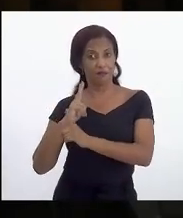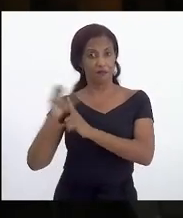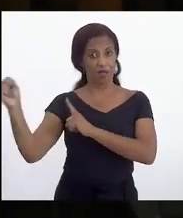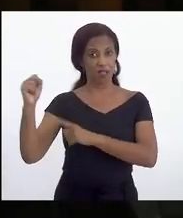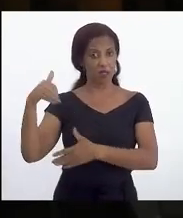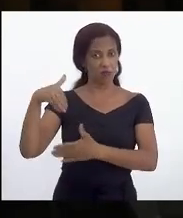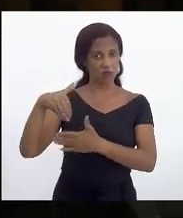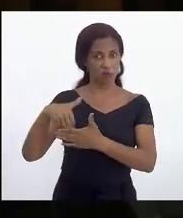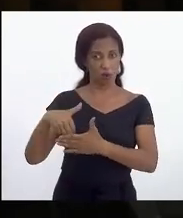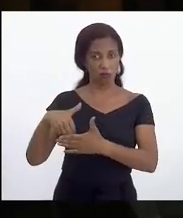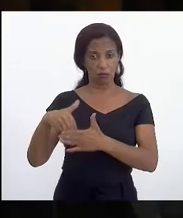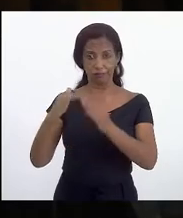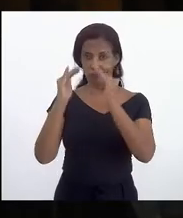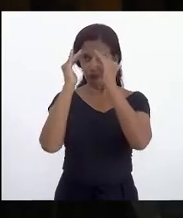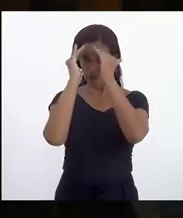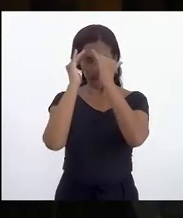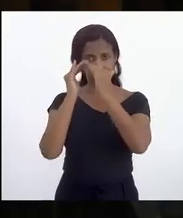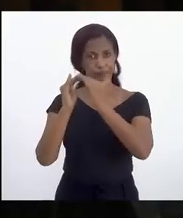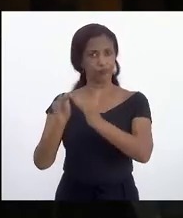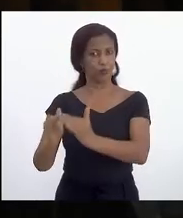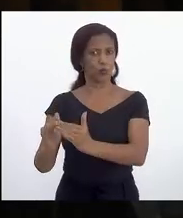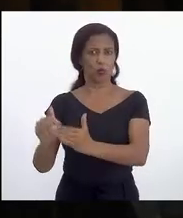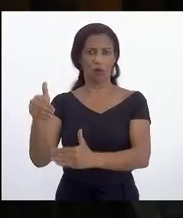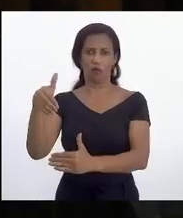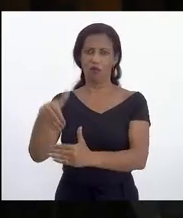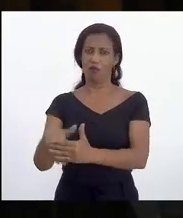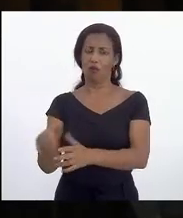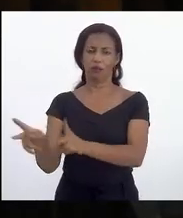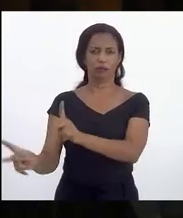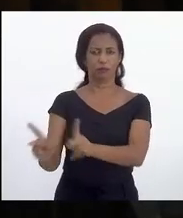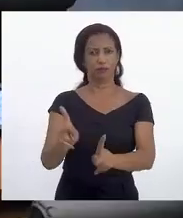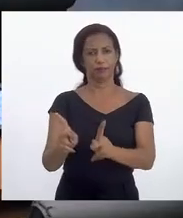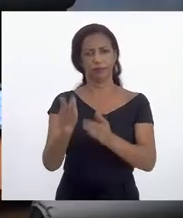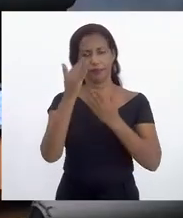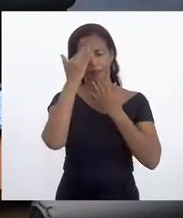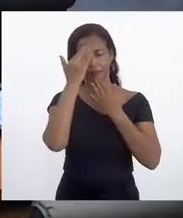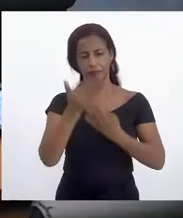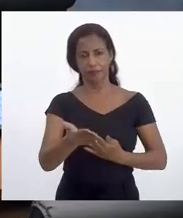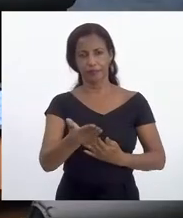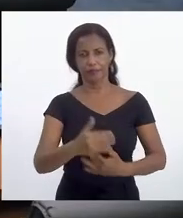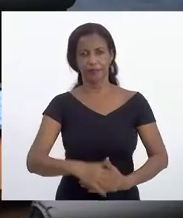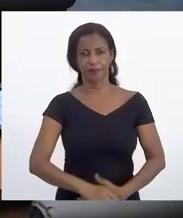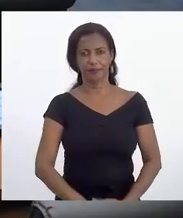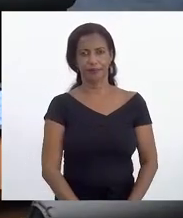não honram o voto popular Muito obrigado